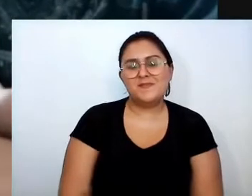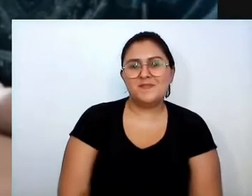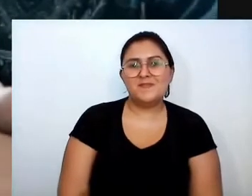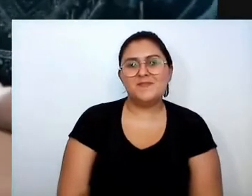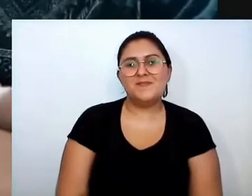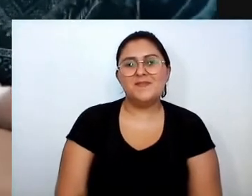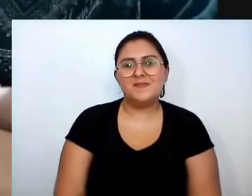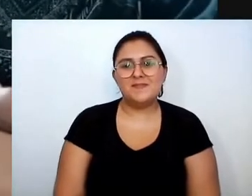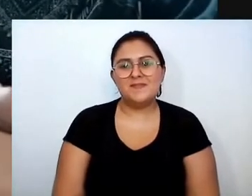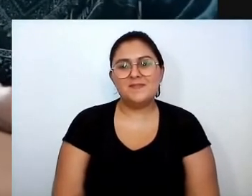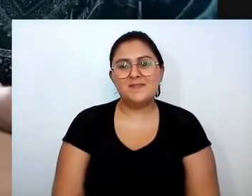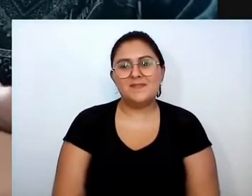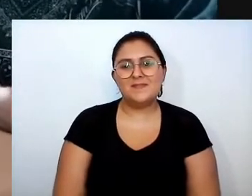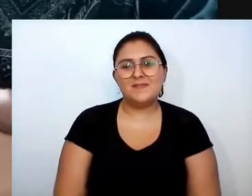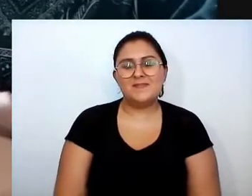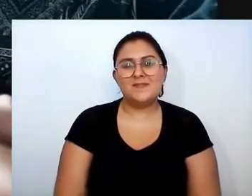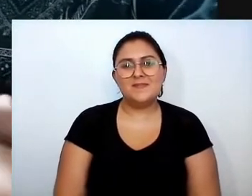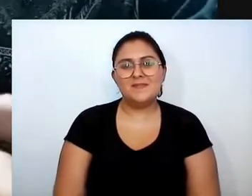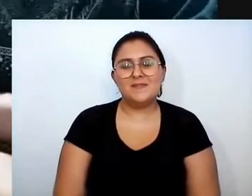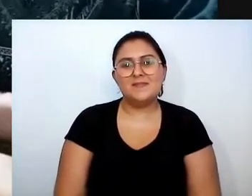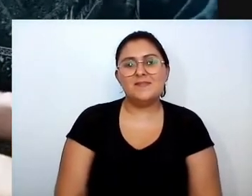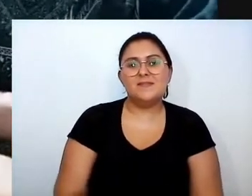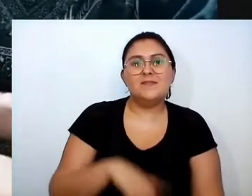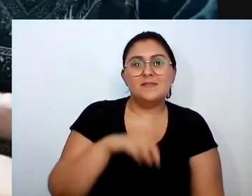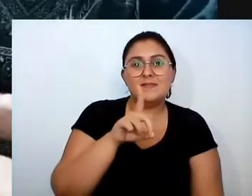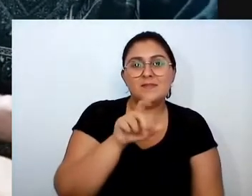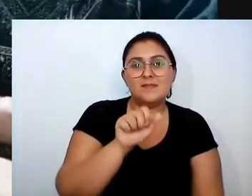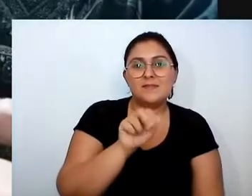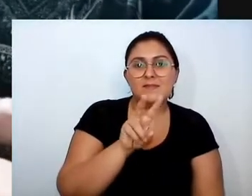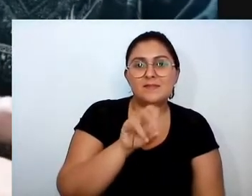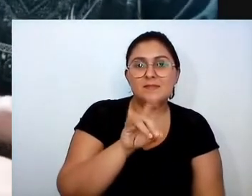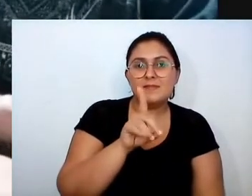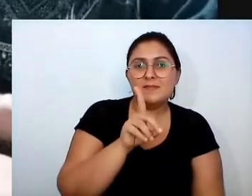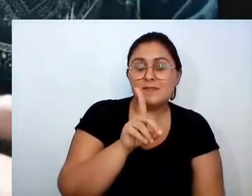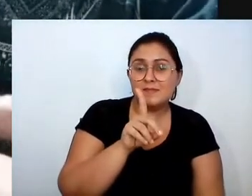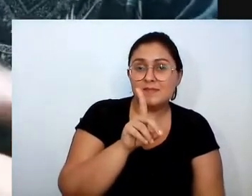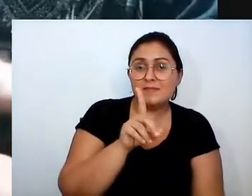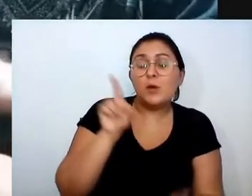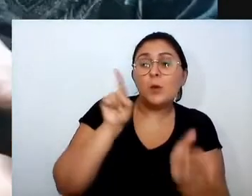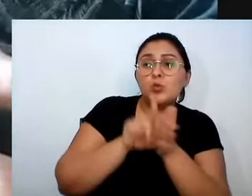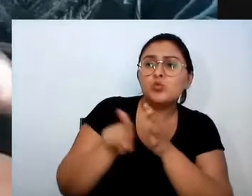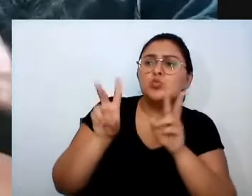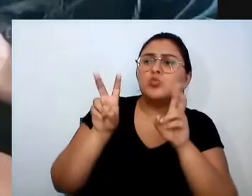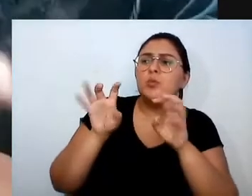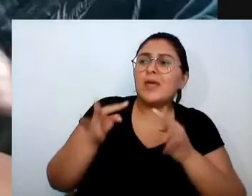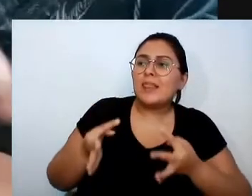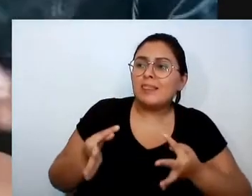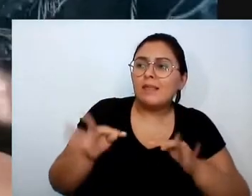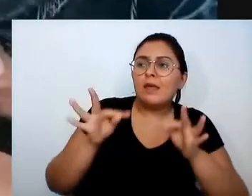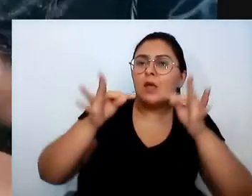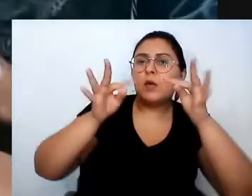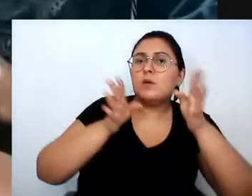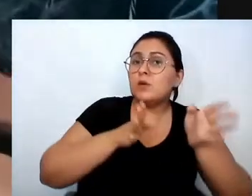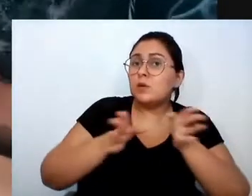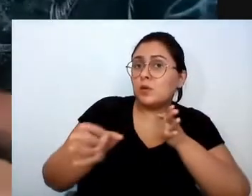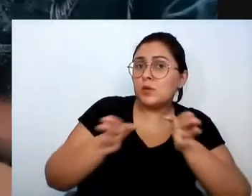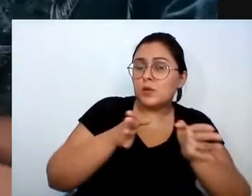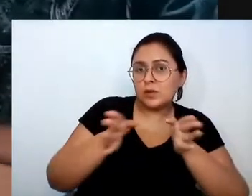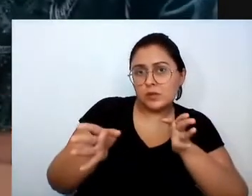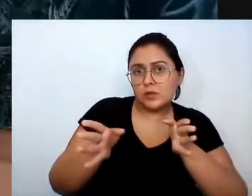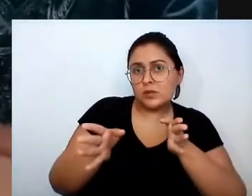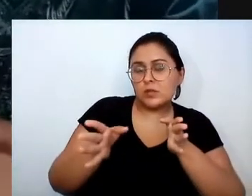Continuará dando certo. José, olha só, e aí com relação aos recursos, às tecnologias assistivas, né, que você usa hoje nos seus